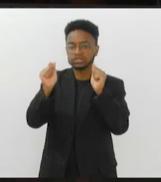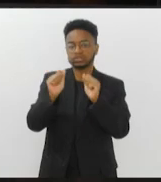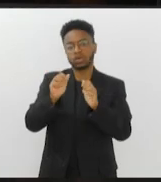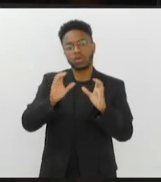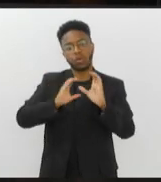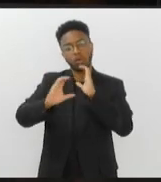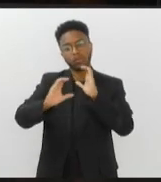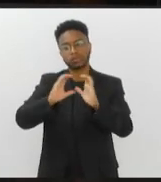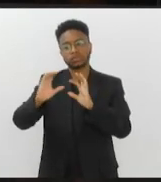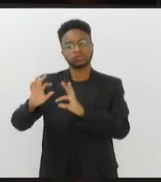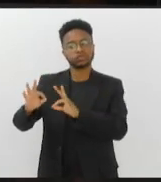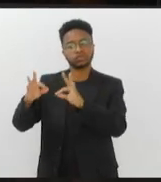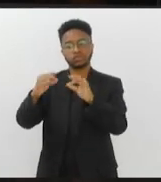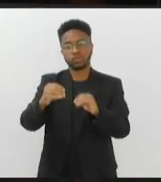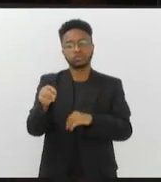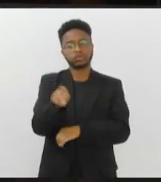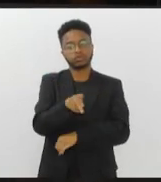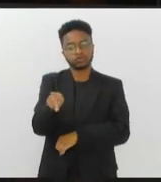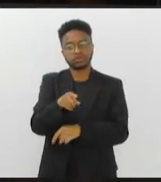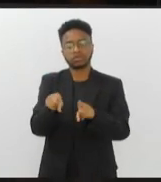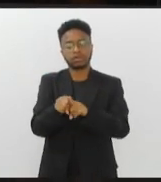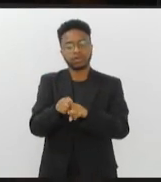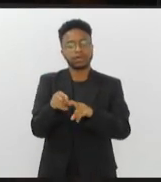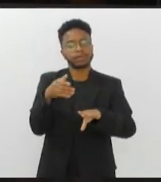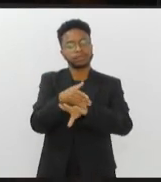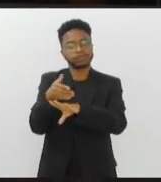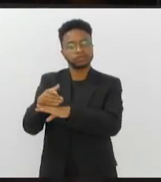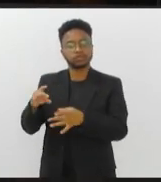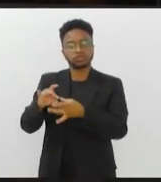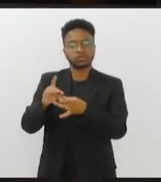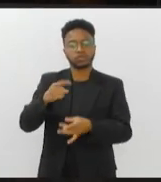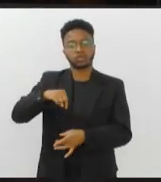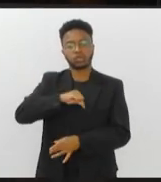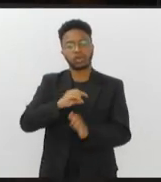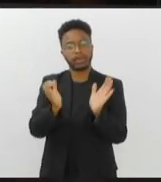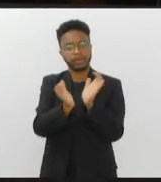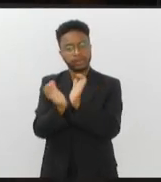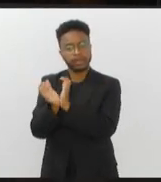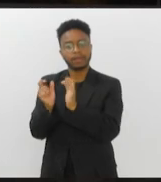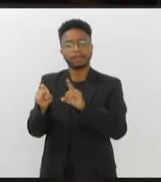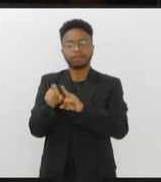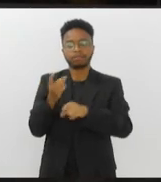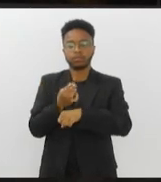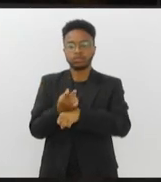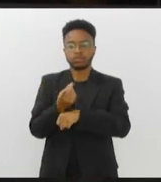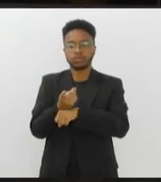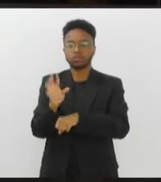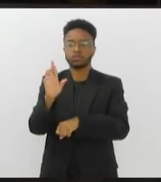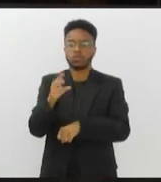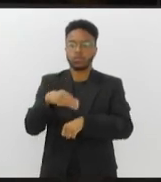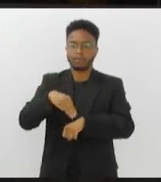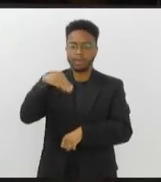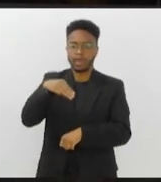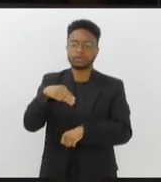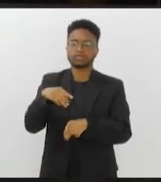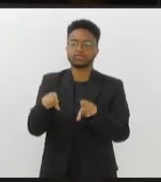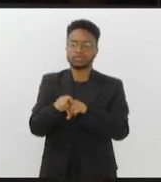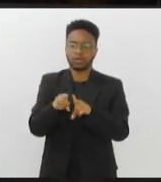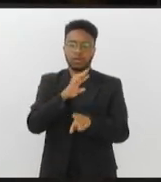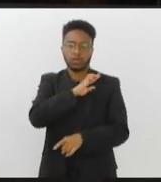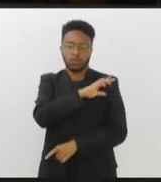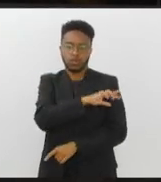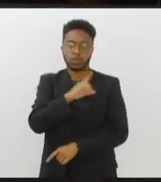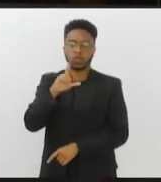e todos os professores que compõem nossa equipe, os doutores, os mestres. O Coronel